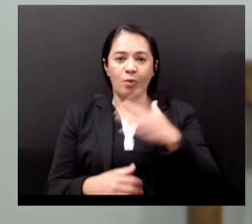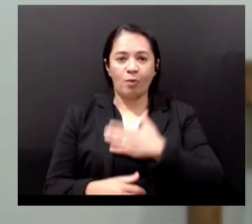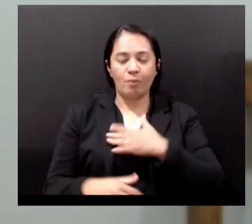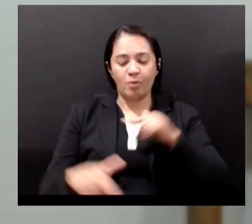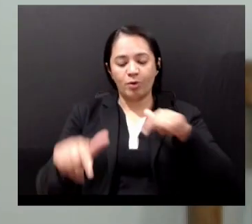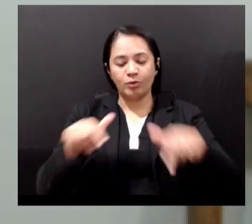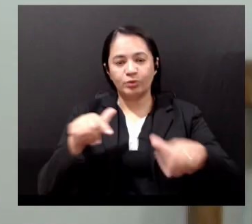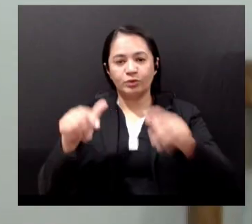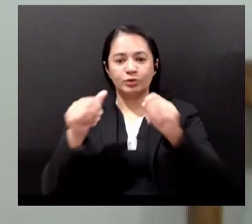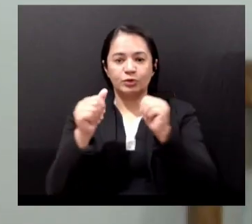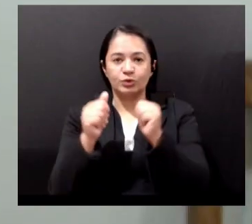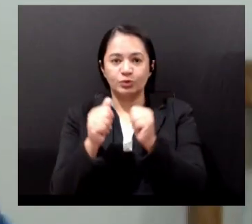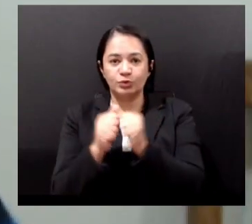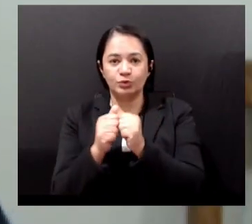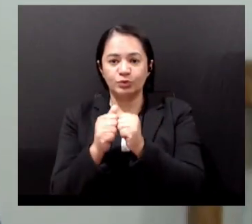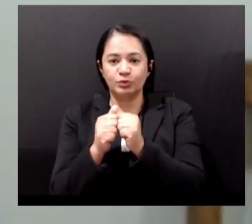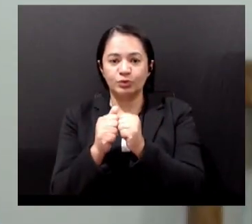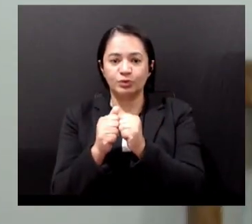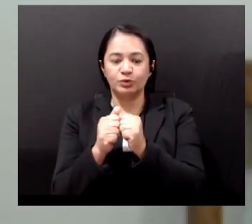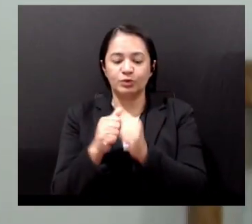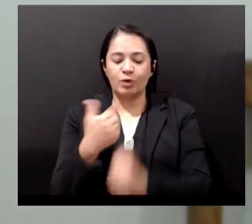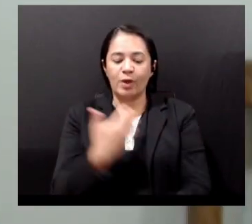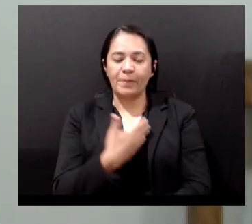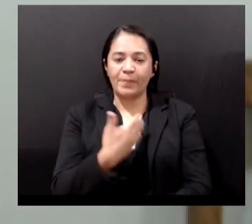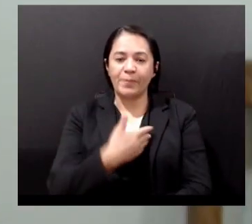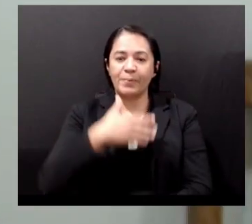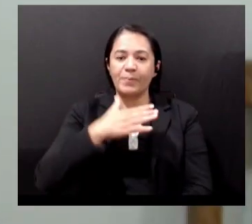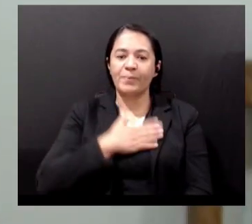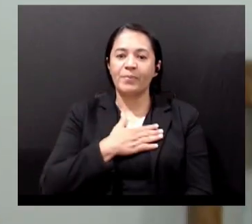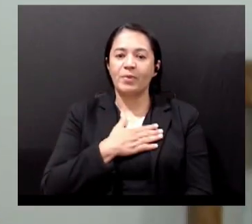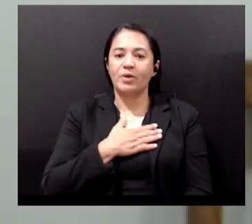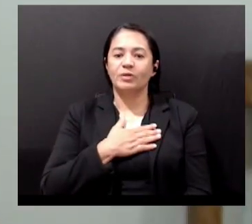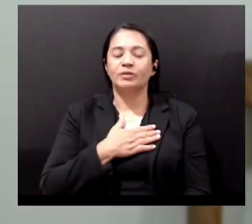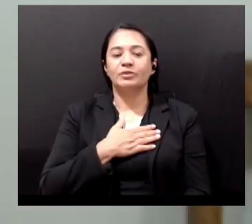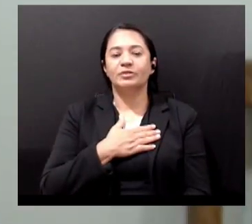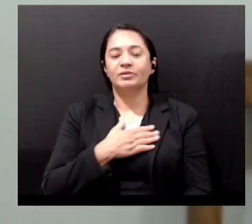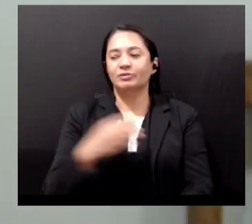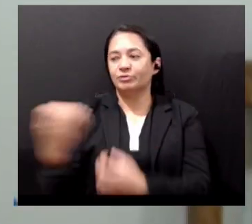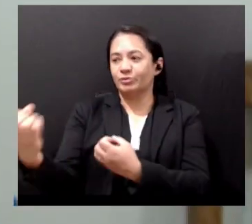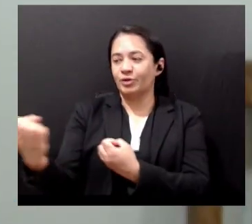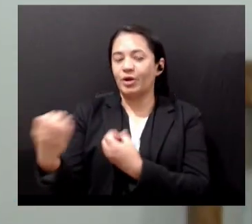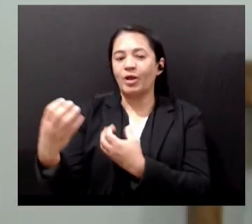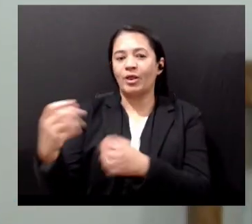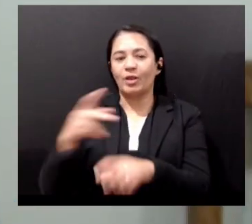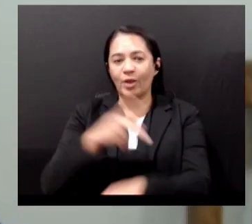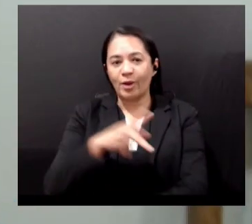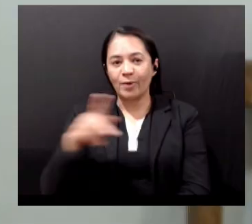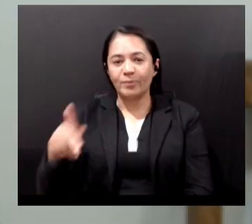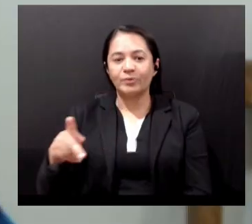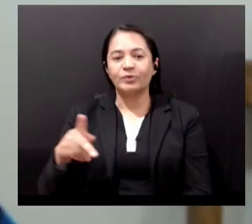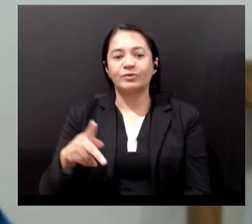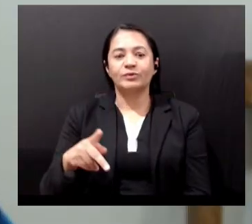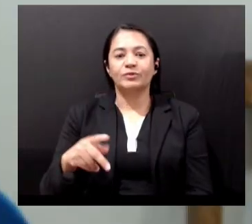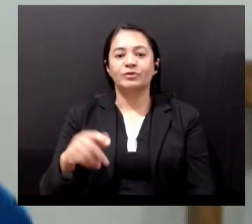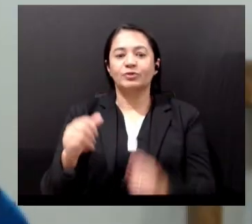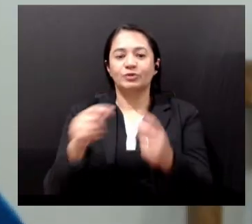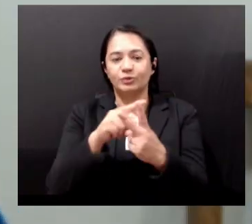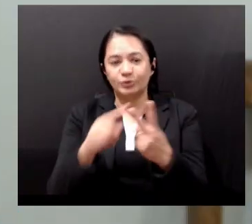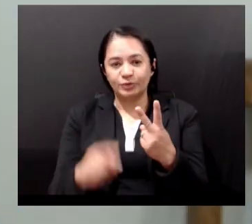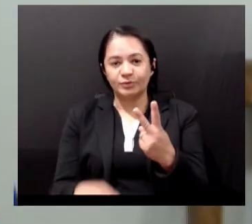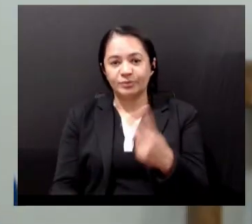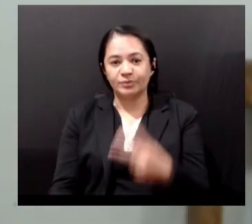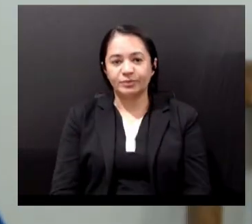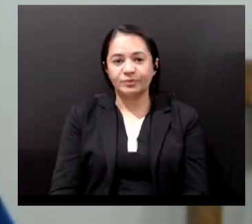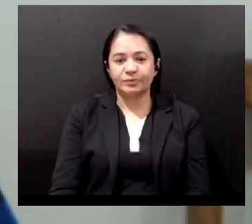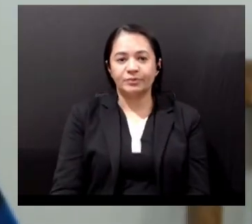o meu trabalho, junto com os meus colegas e orientador e orientadora, professora Quebo e professora